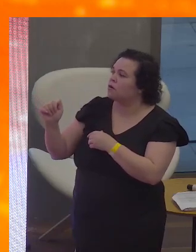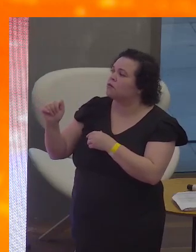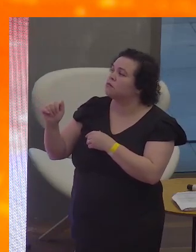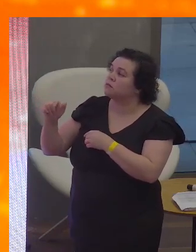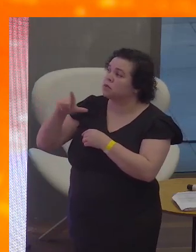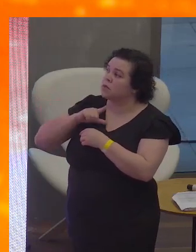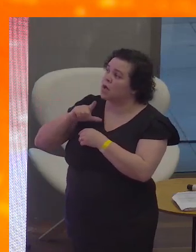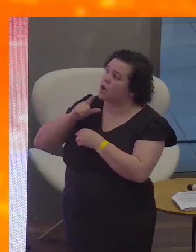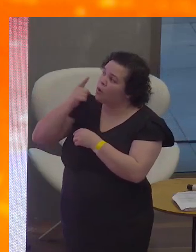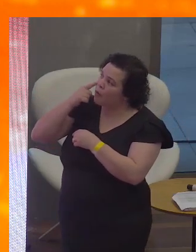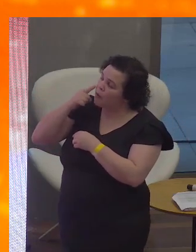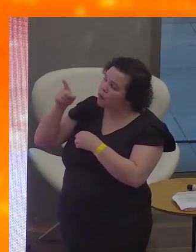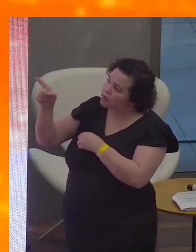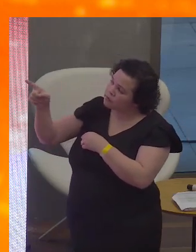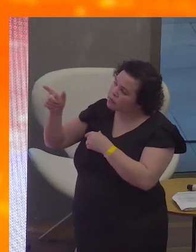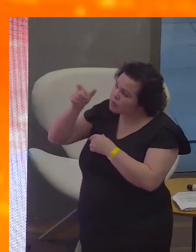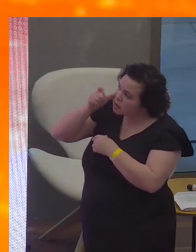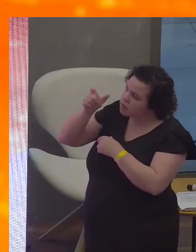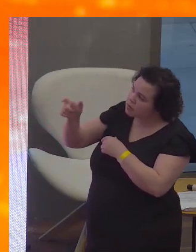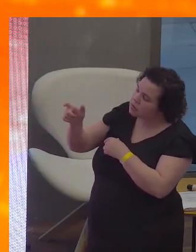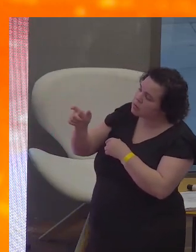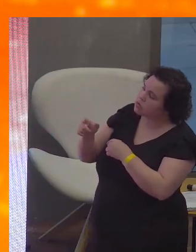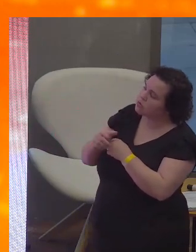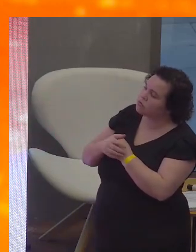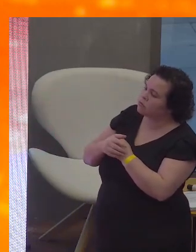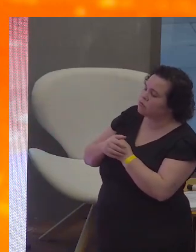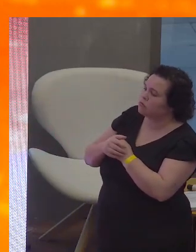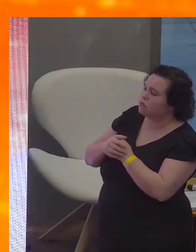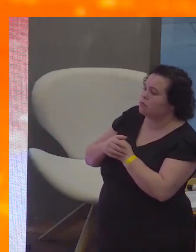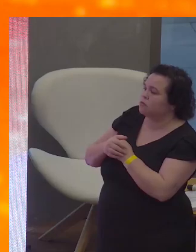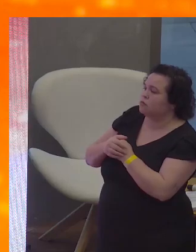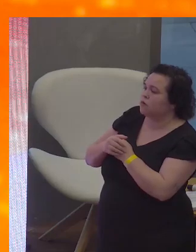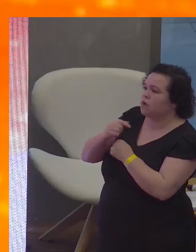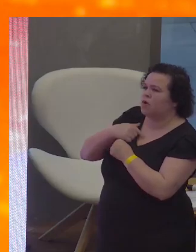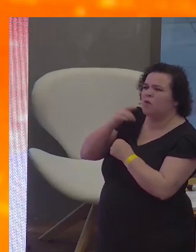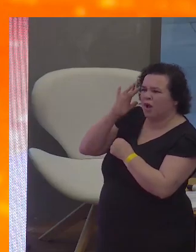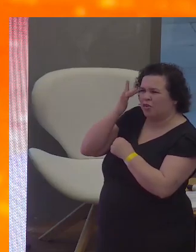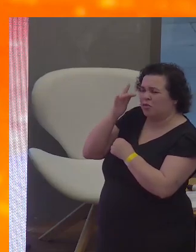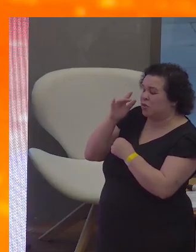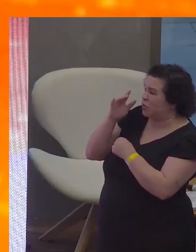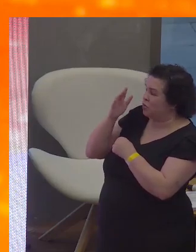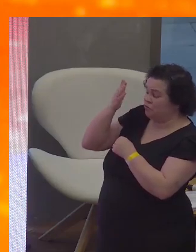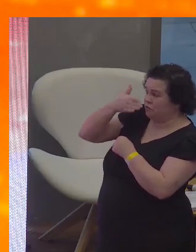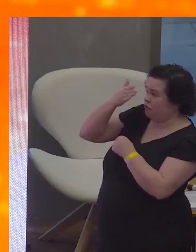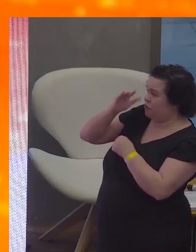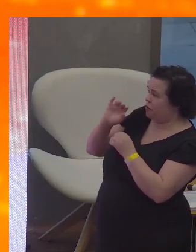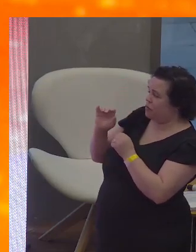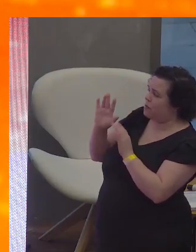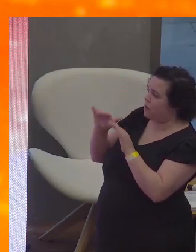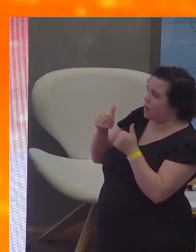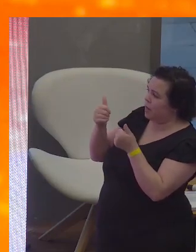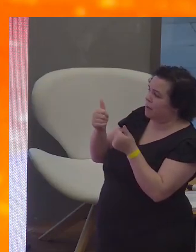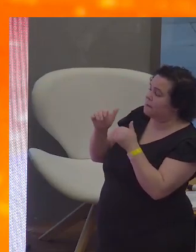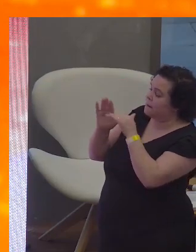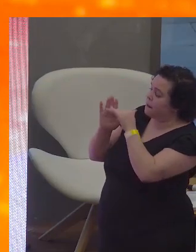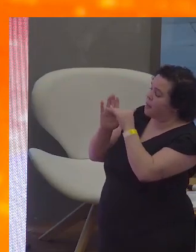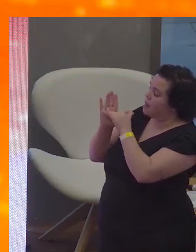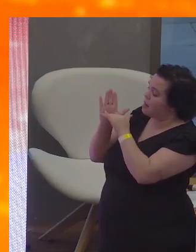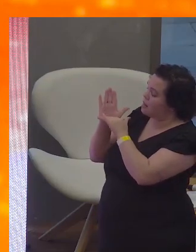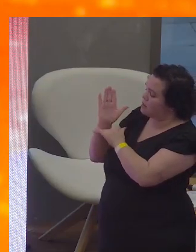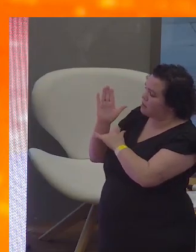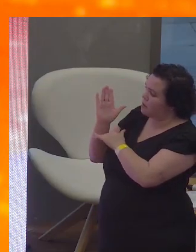desenho aqui. Olha como é que é interessante. Ficou péssimo. Ou eu que não estou enxergando. Mas essa lista aqui, ela